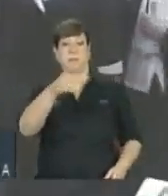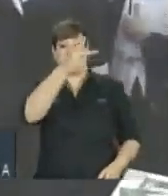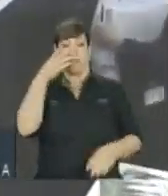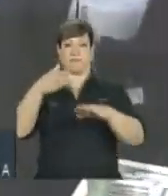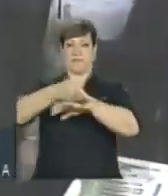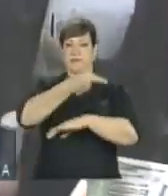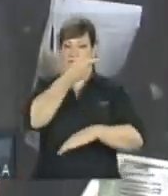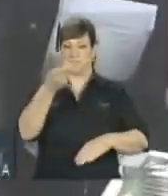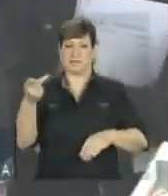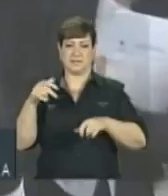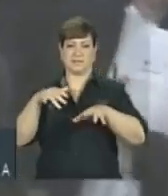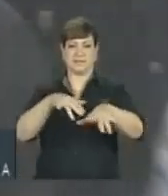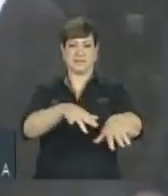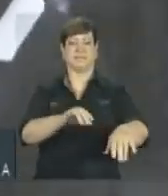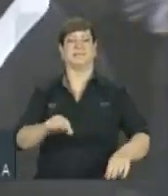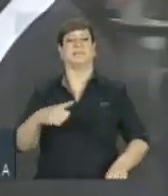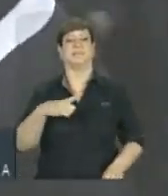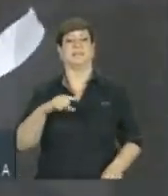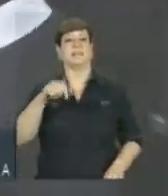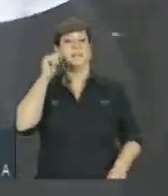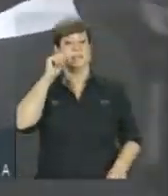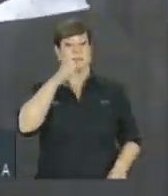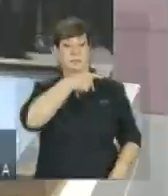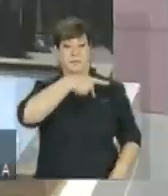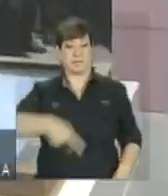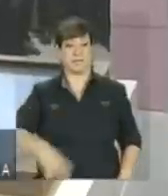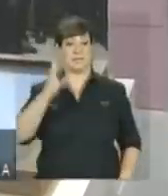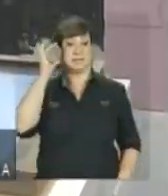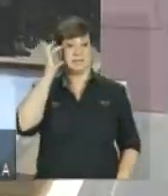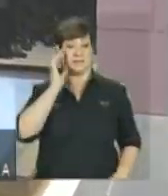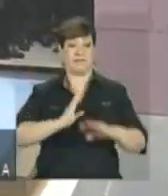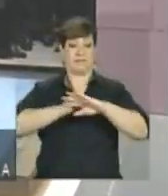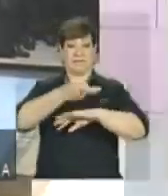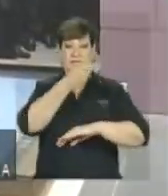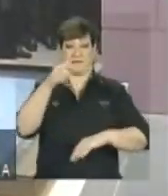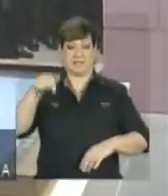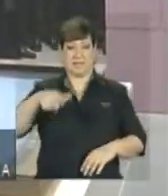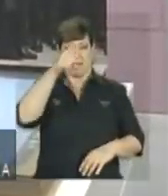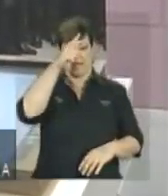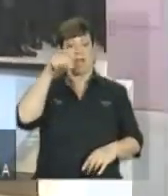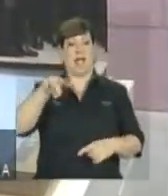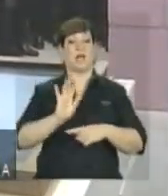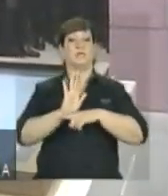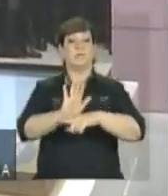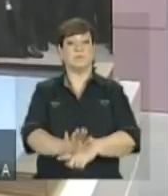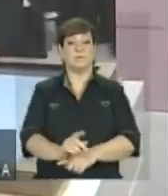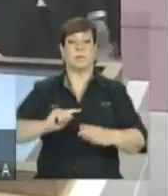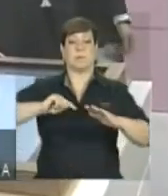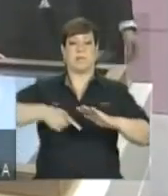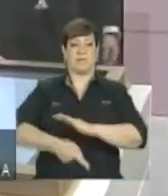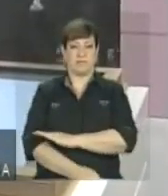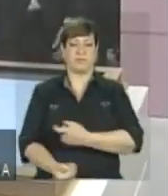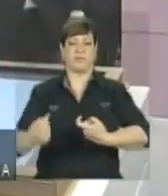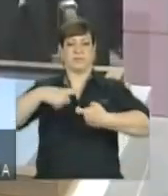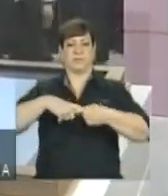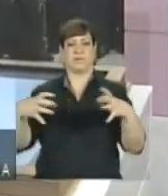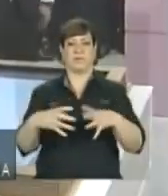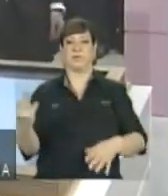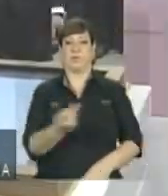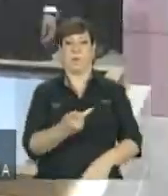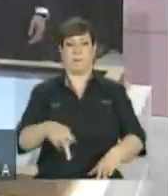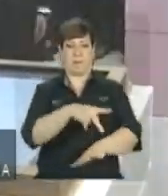pessoas. A visita da presidenta Dilma Rousseff à Alemanha intensifica a relação econômica entre os dois países.